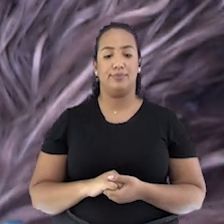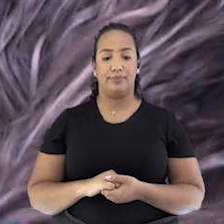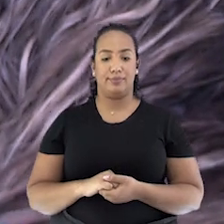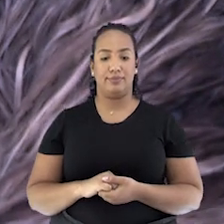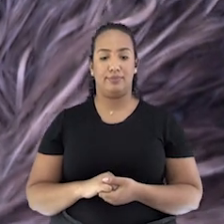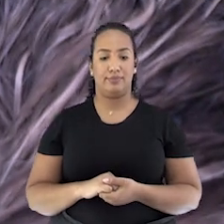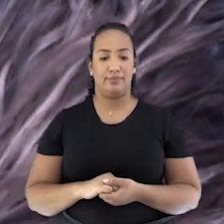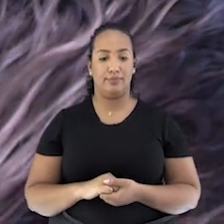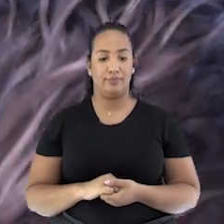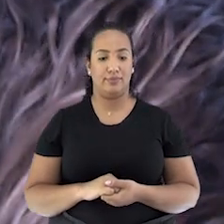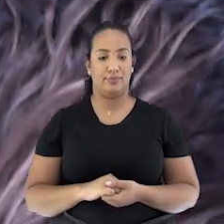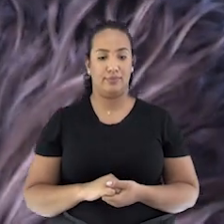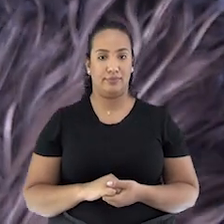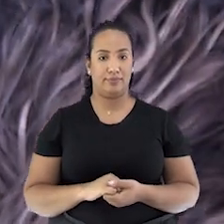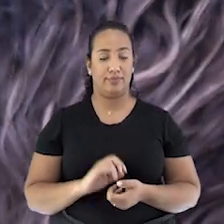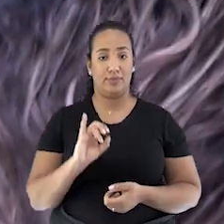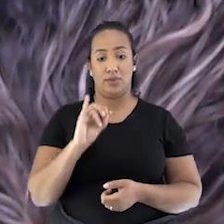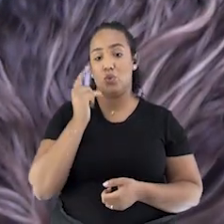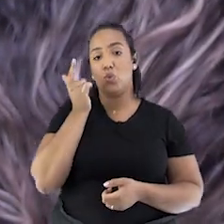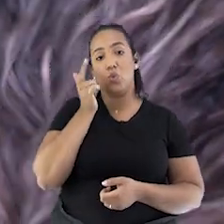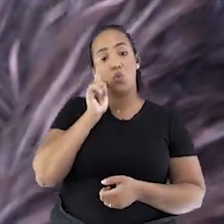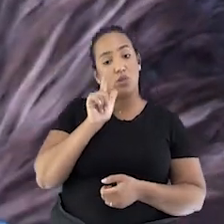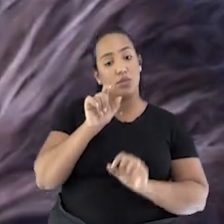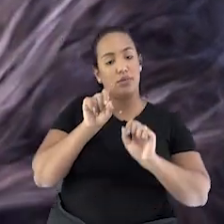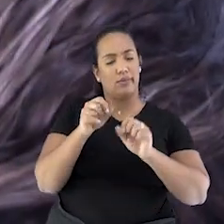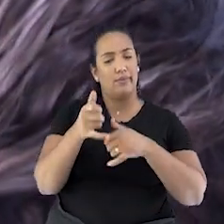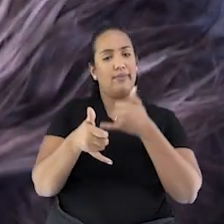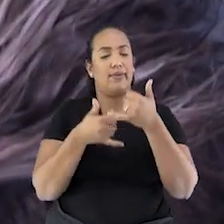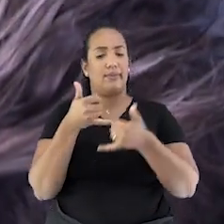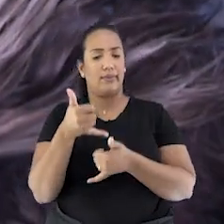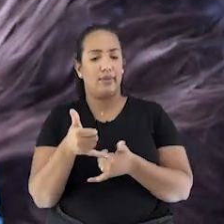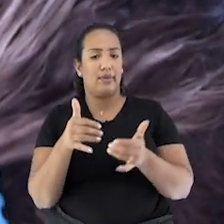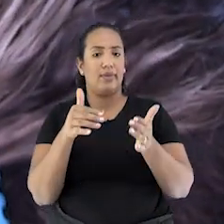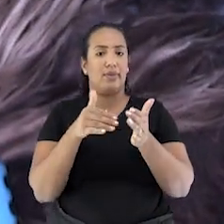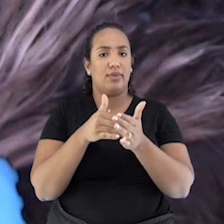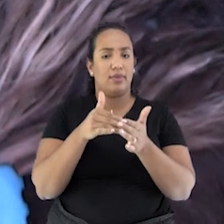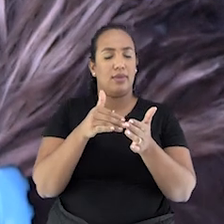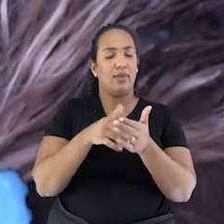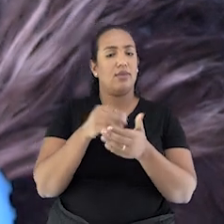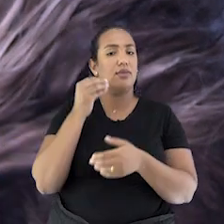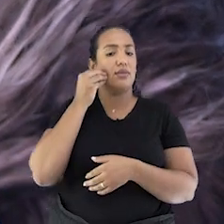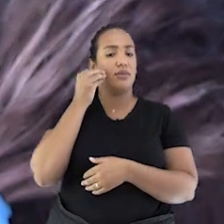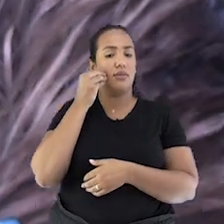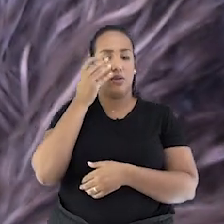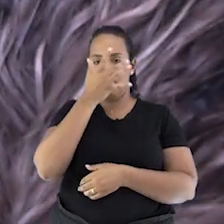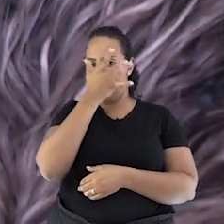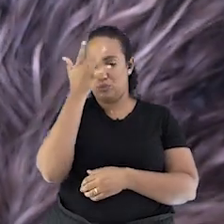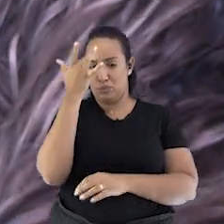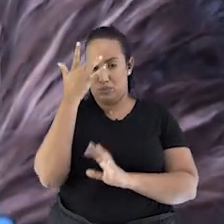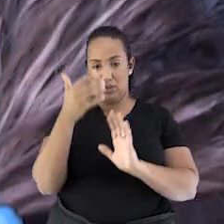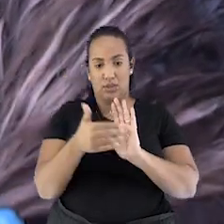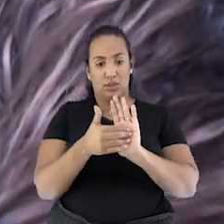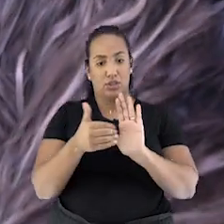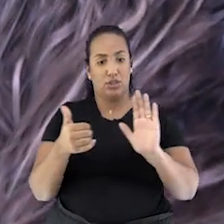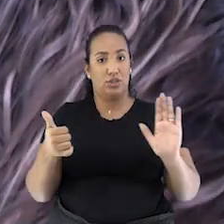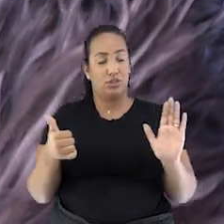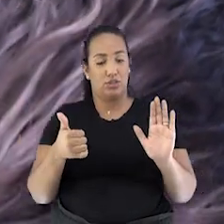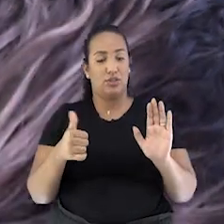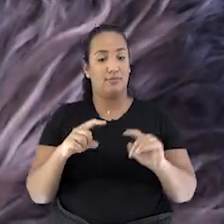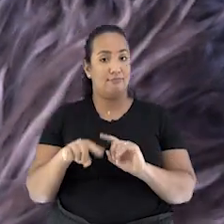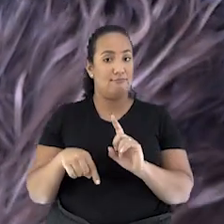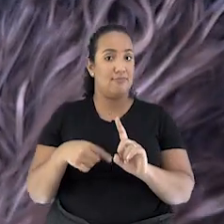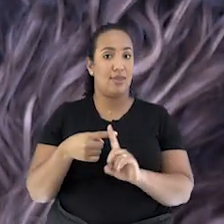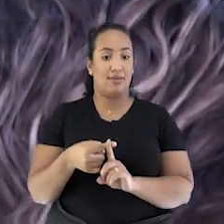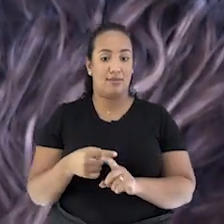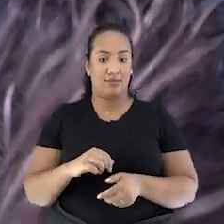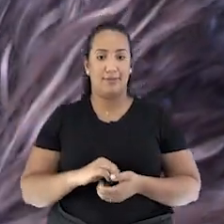Mas se você não conseguir, você pode ir brincando para ver quem consegue deixar menos tampinhas no final do